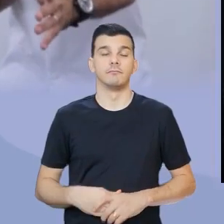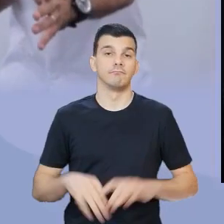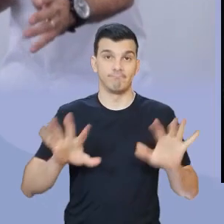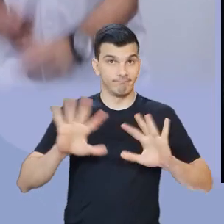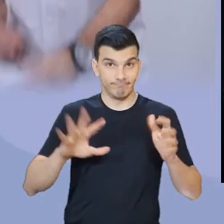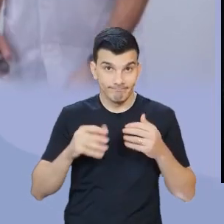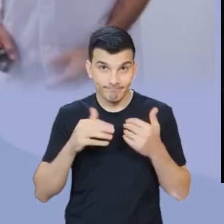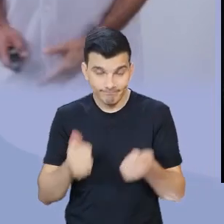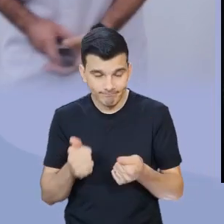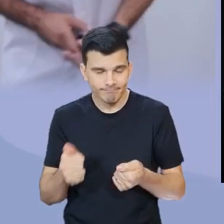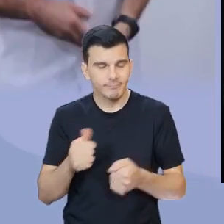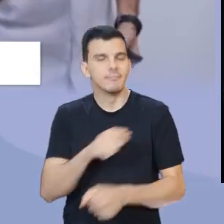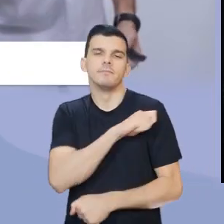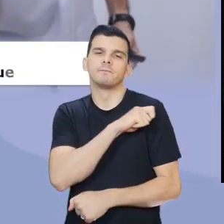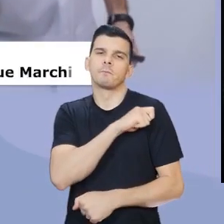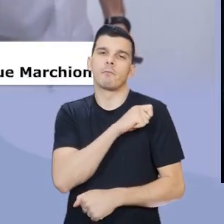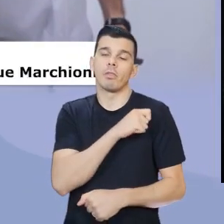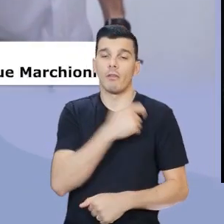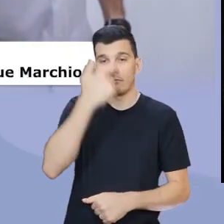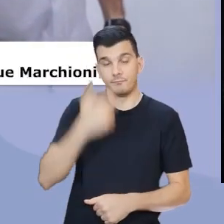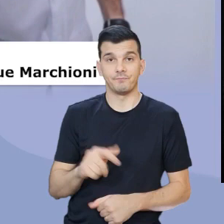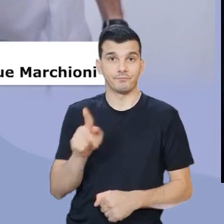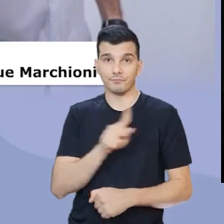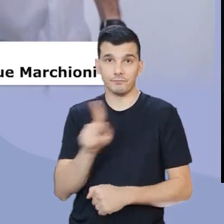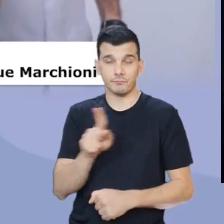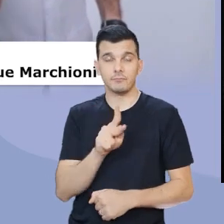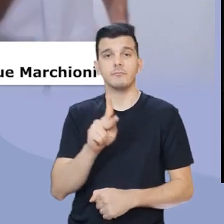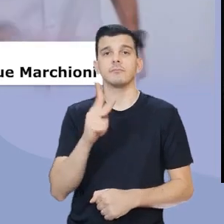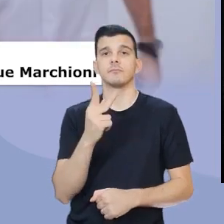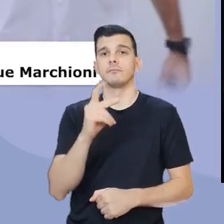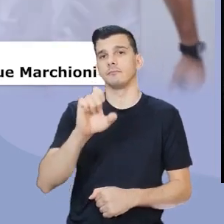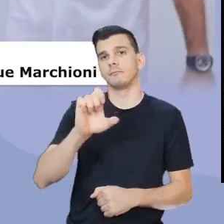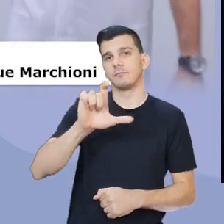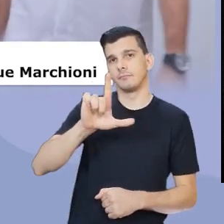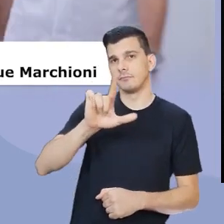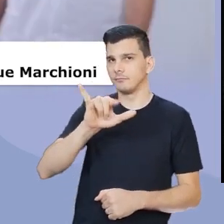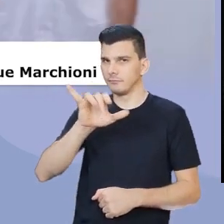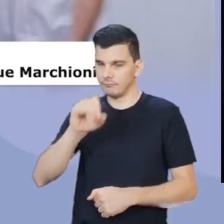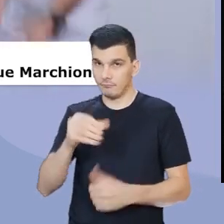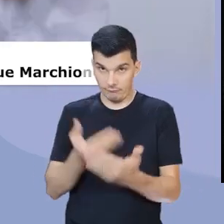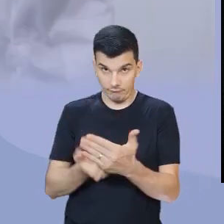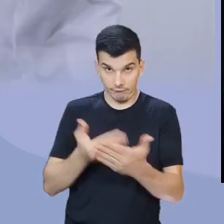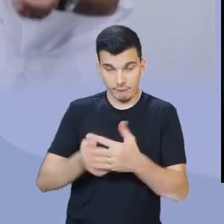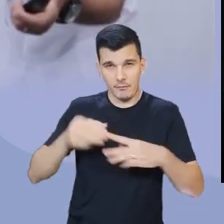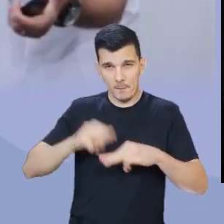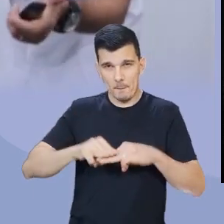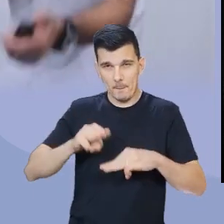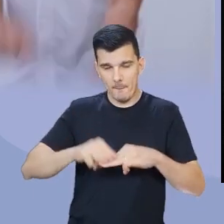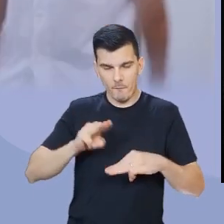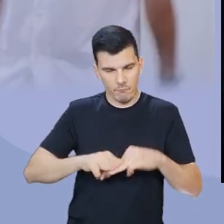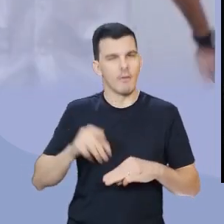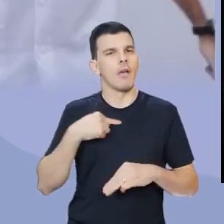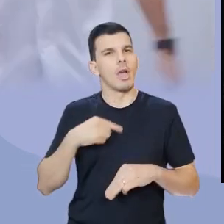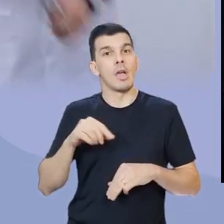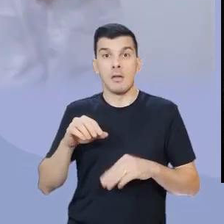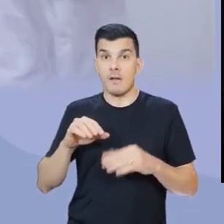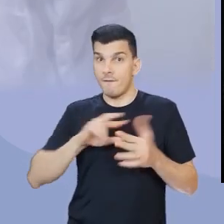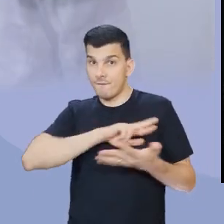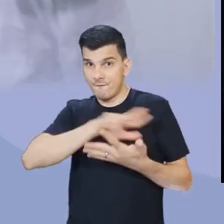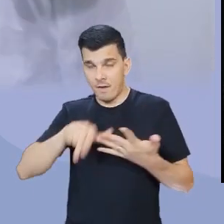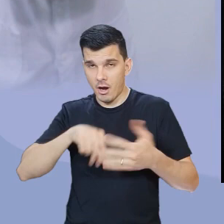Olá, hacker do meu coração, professor Hélio Hacker na área com mais uma aula de Hackmática, a evolução da